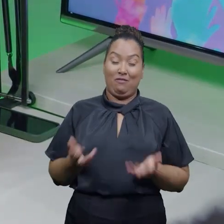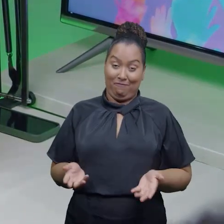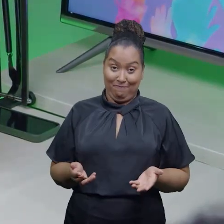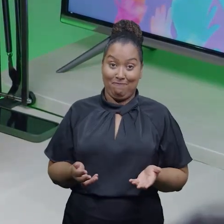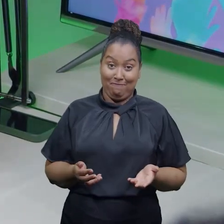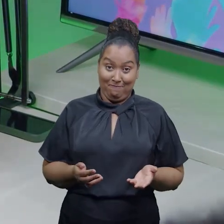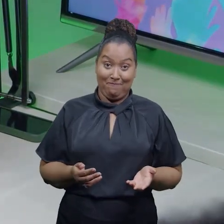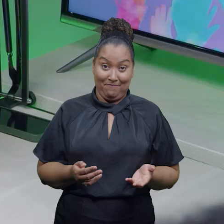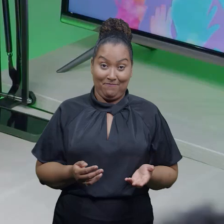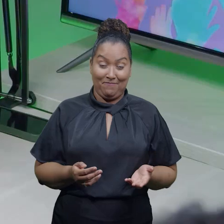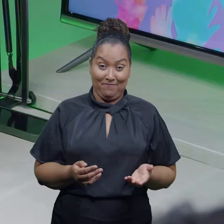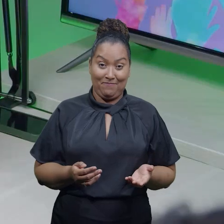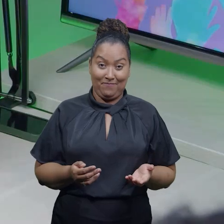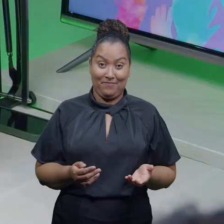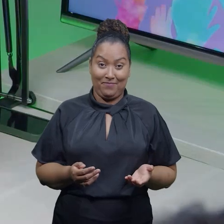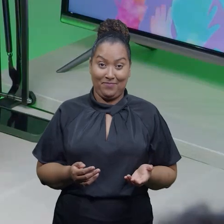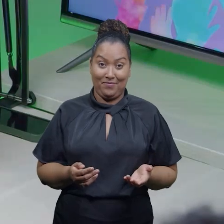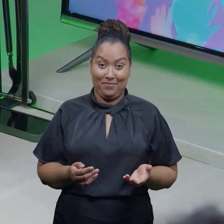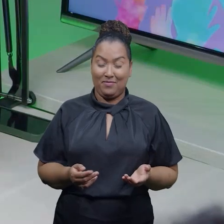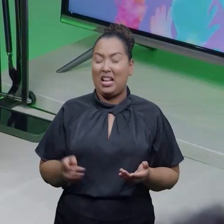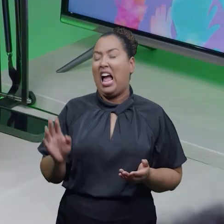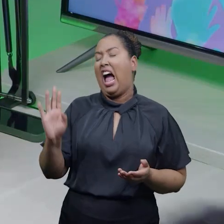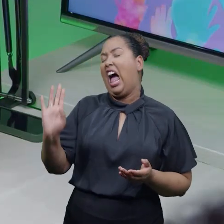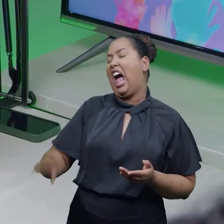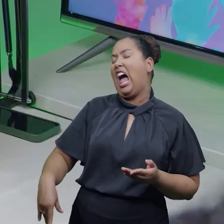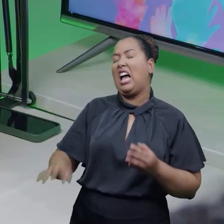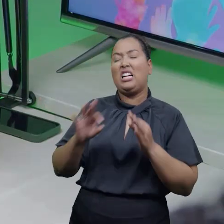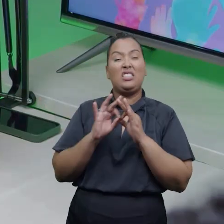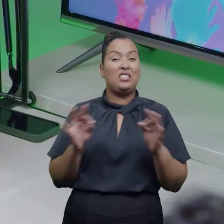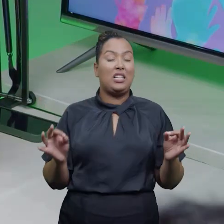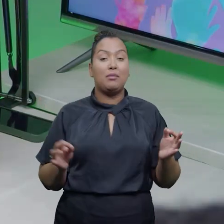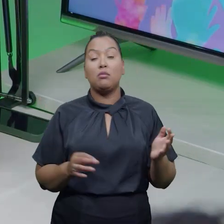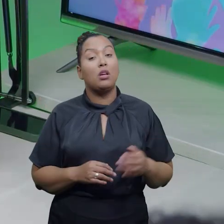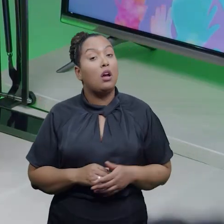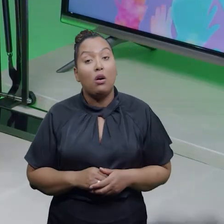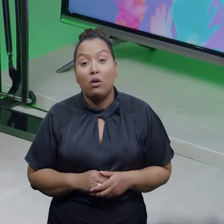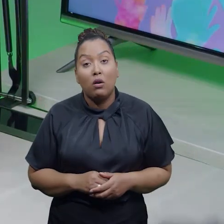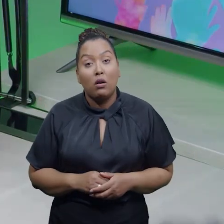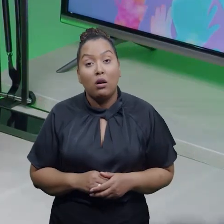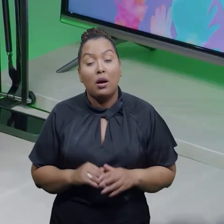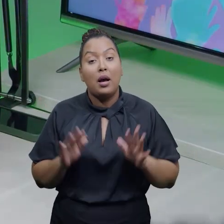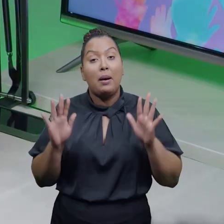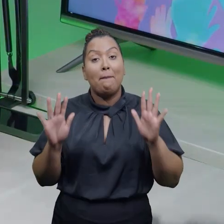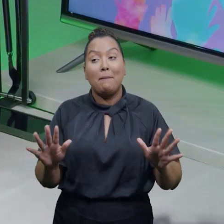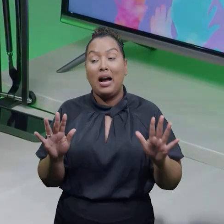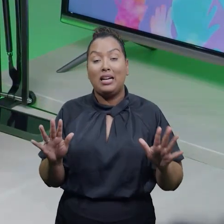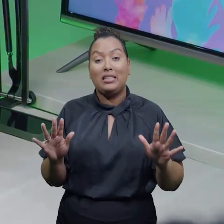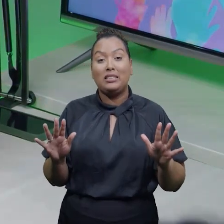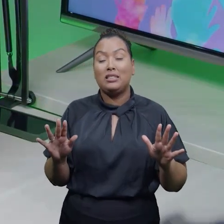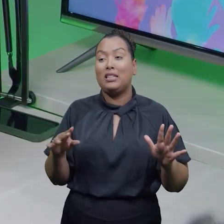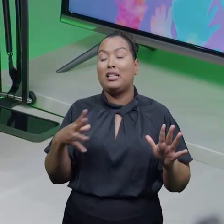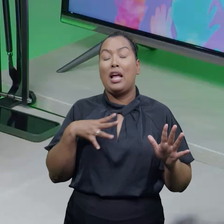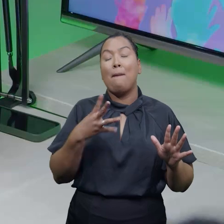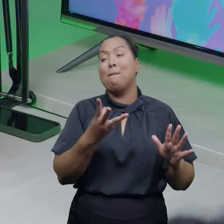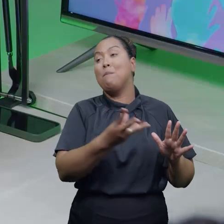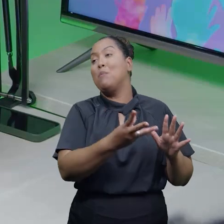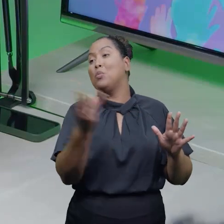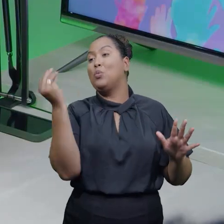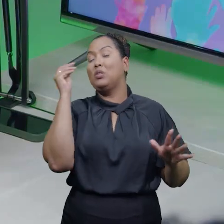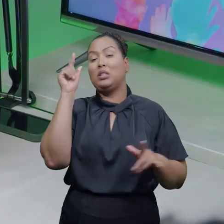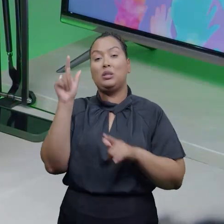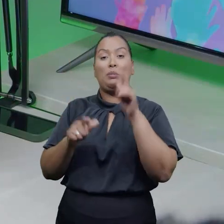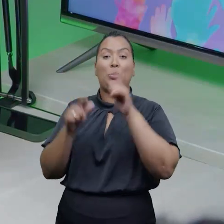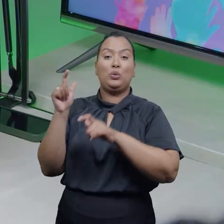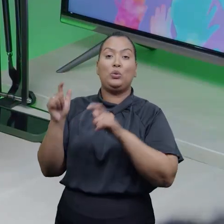mudança. Gente, você pensa, É uma coisa tão simples, né? muito simples, mas são múltiplas pessoas